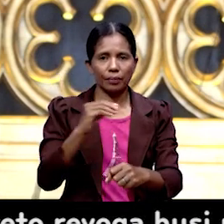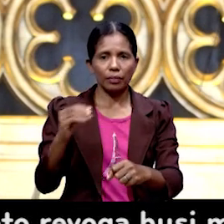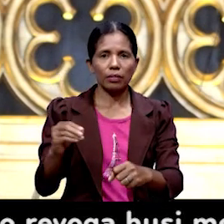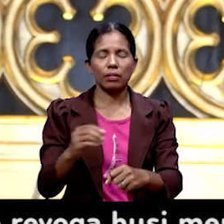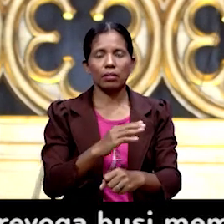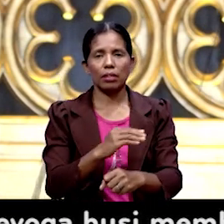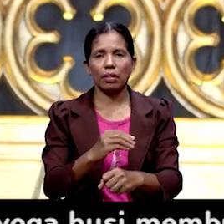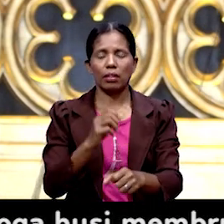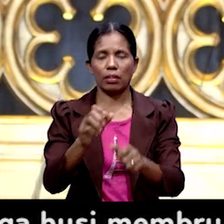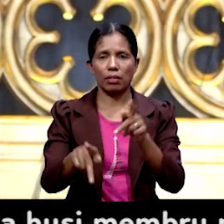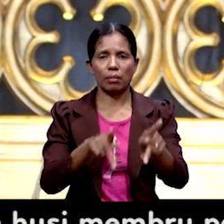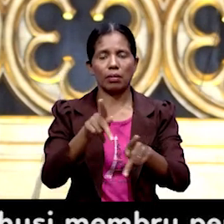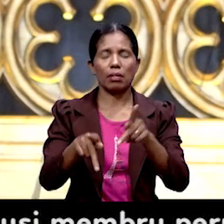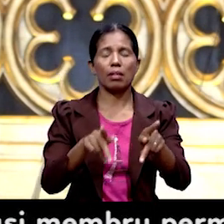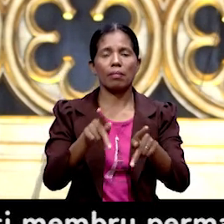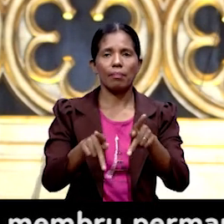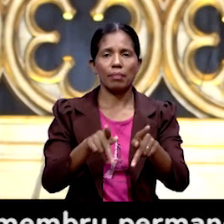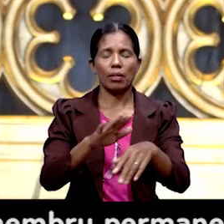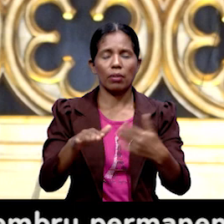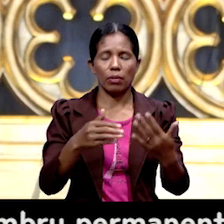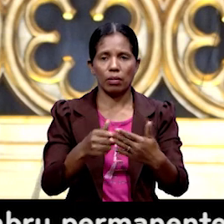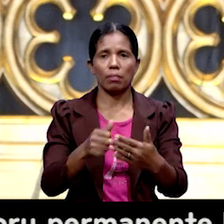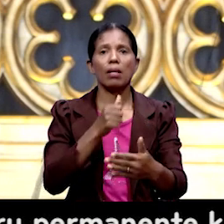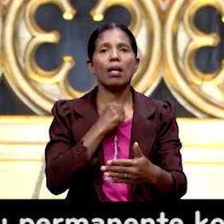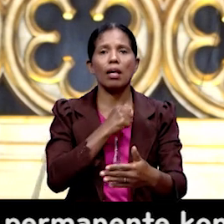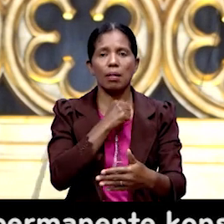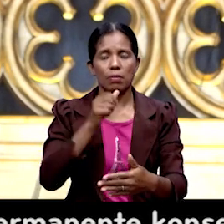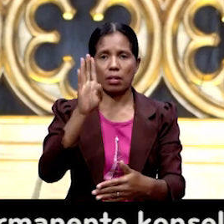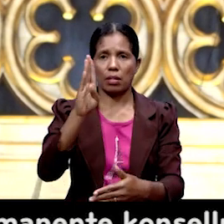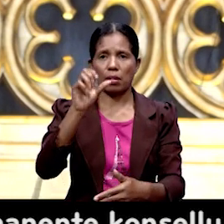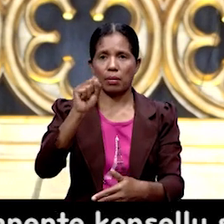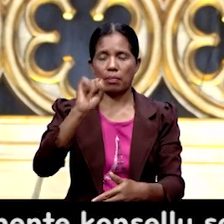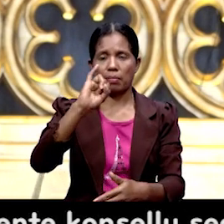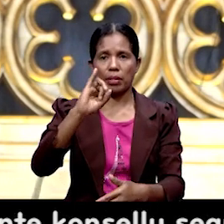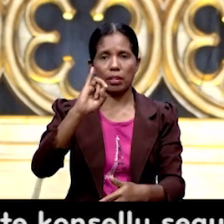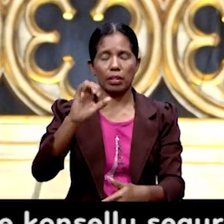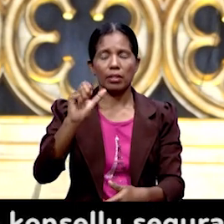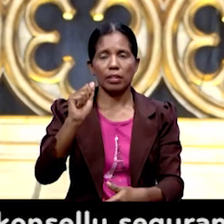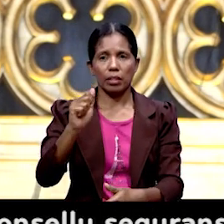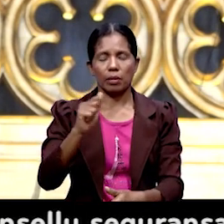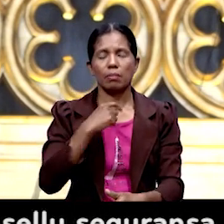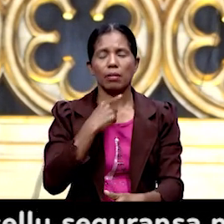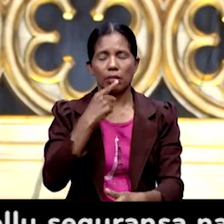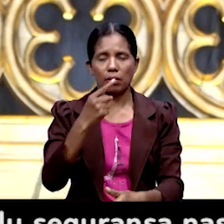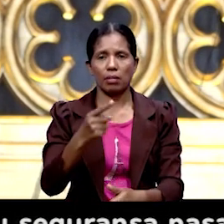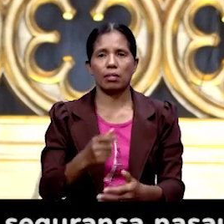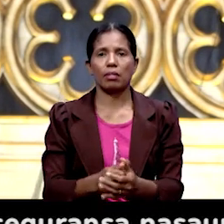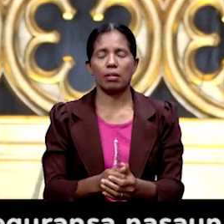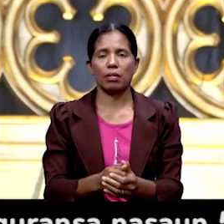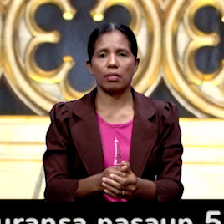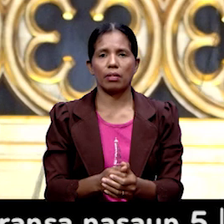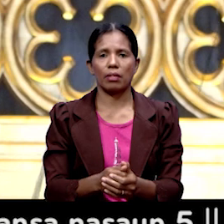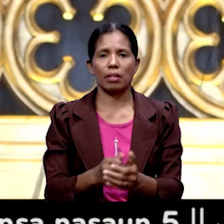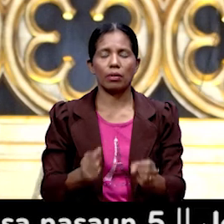ato corajoso do Bispo Basílio do Nascimento. Não era fácil liderar uma igreja num período em que